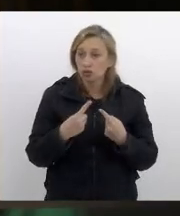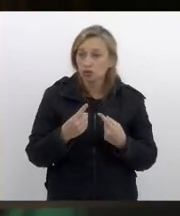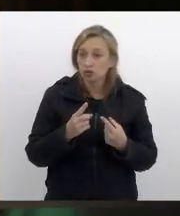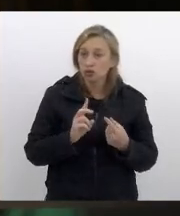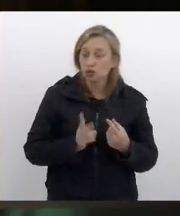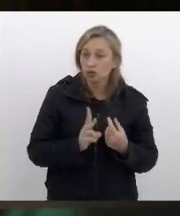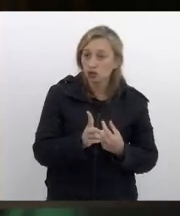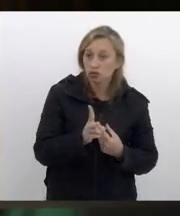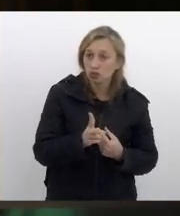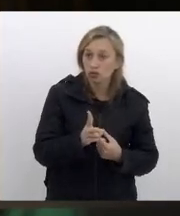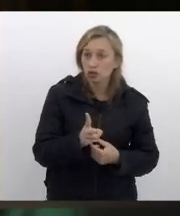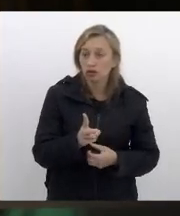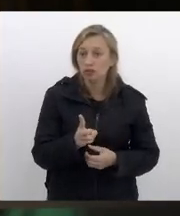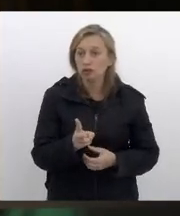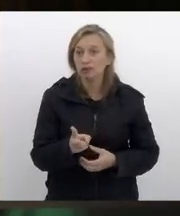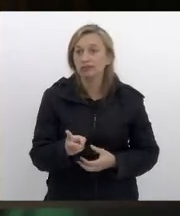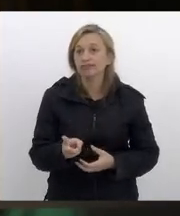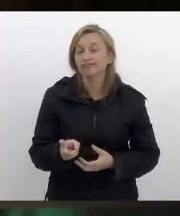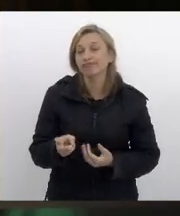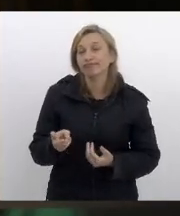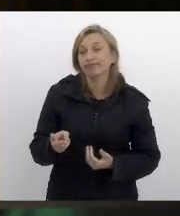sendo colônia de Brasília.